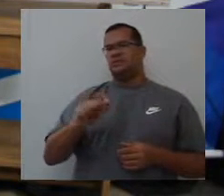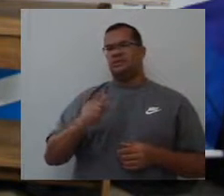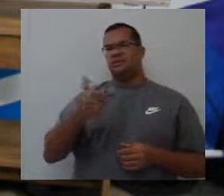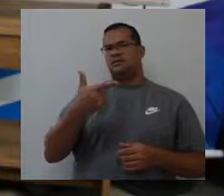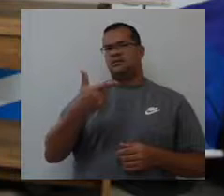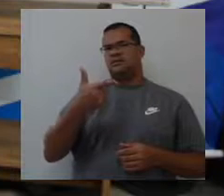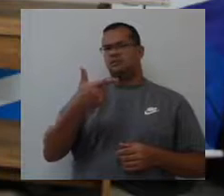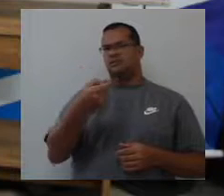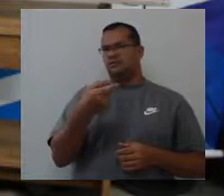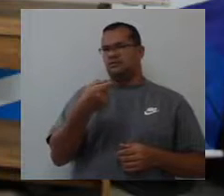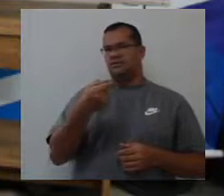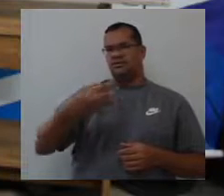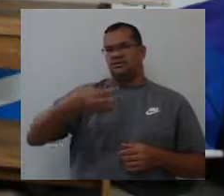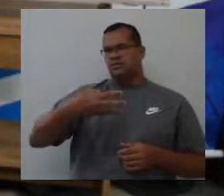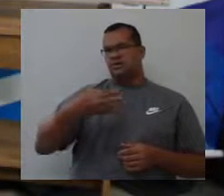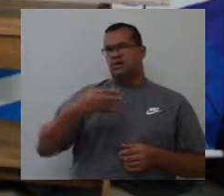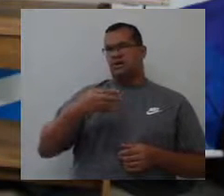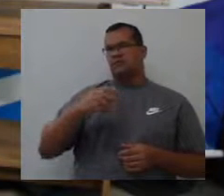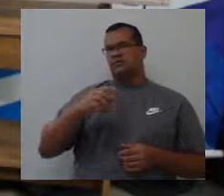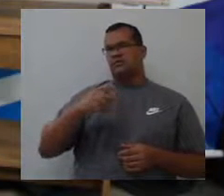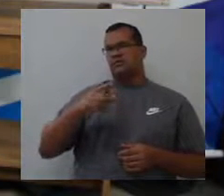de 2021. Então,